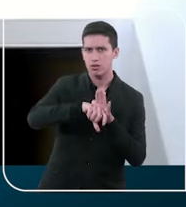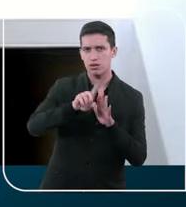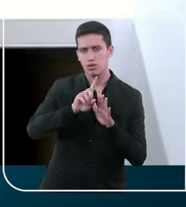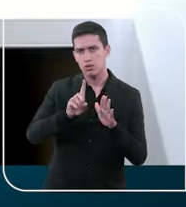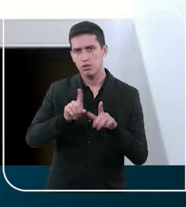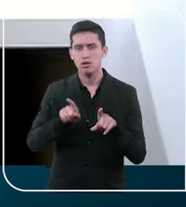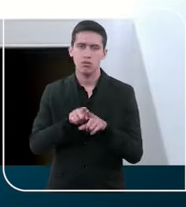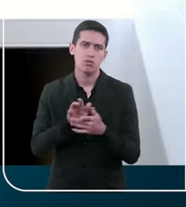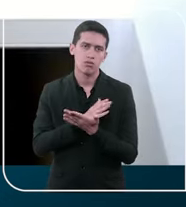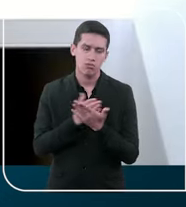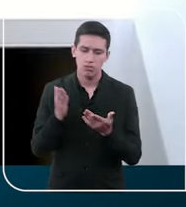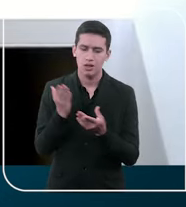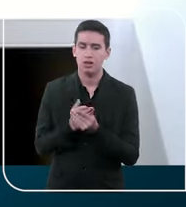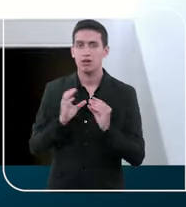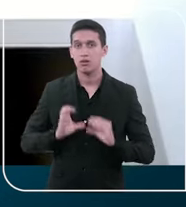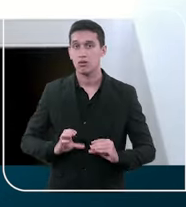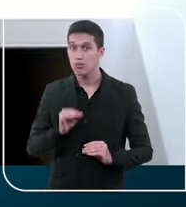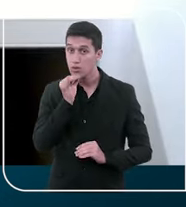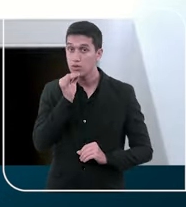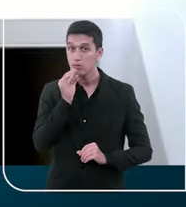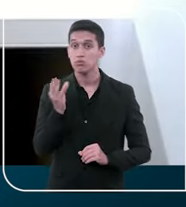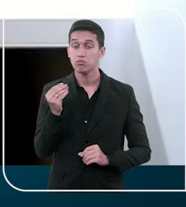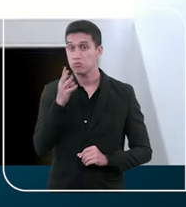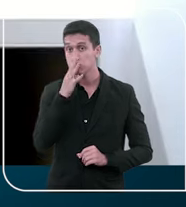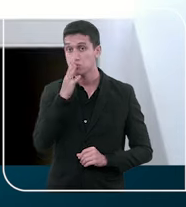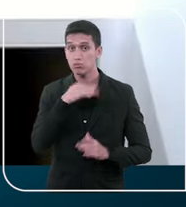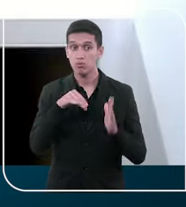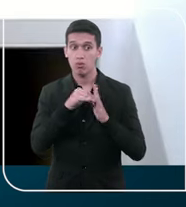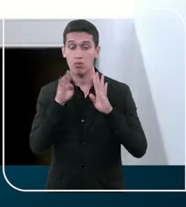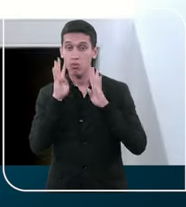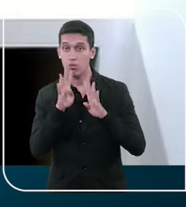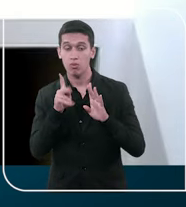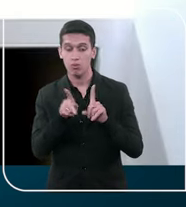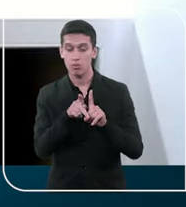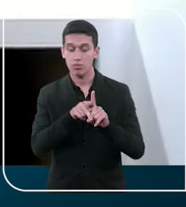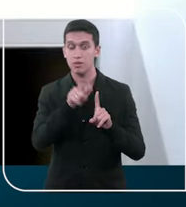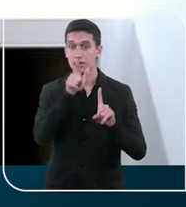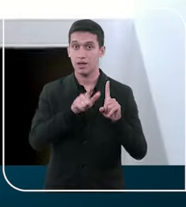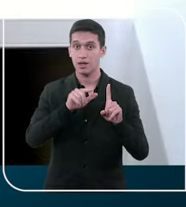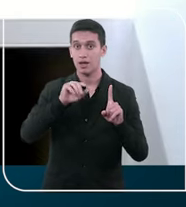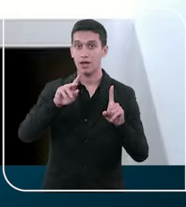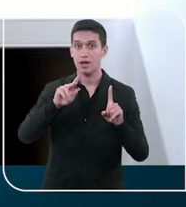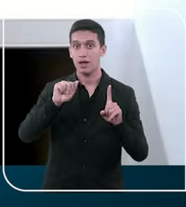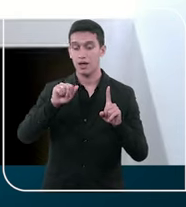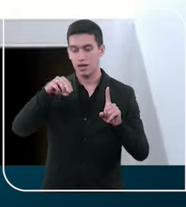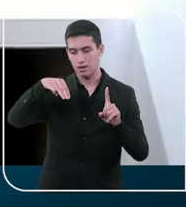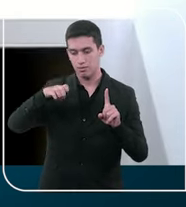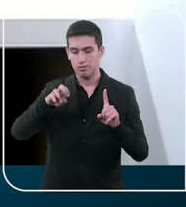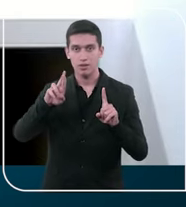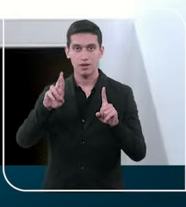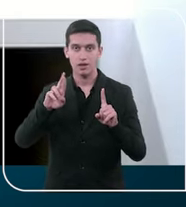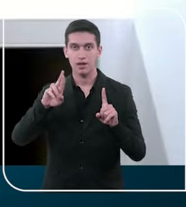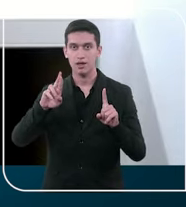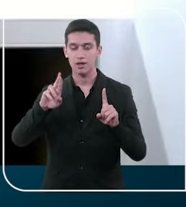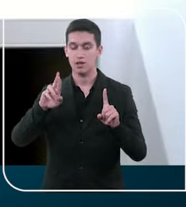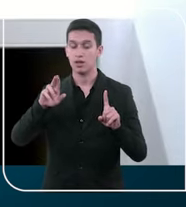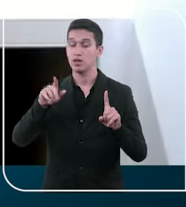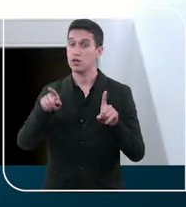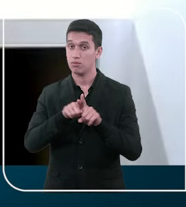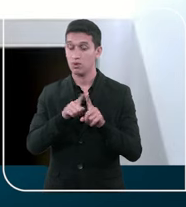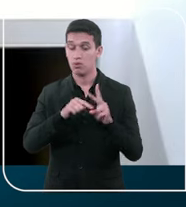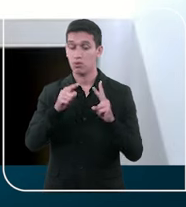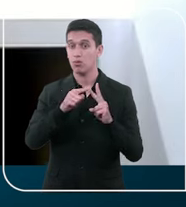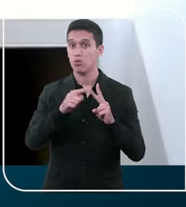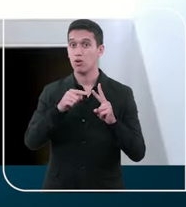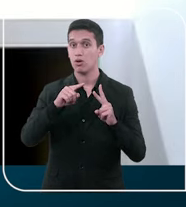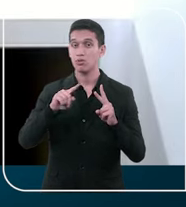também os casos cíveis. Um caso que chamou bastante atenção foi o caso da Amber Heard com o Johnny Depp, que é um caso cível de um